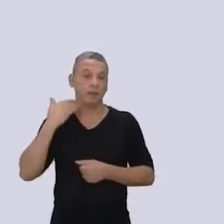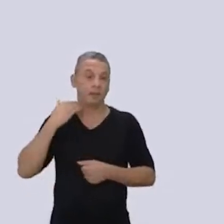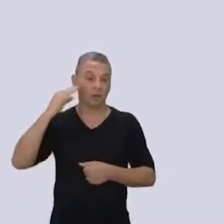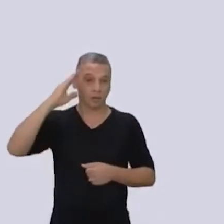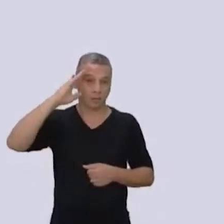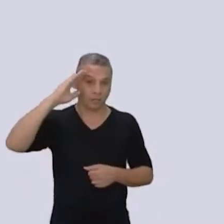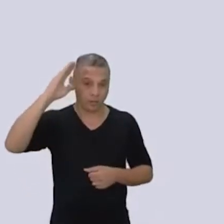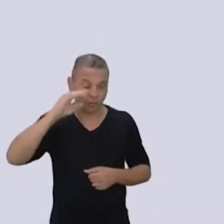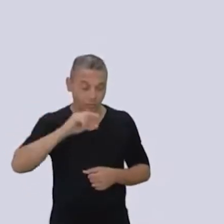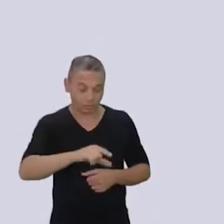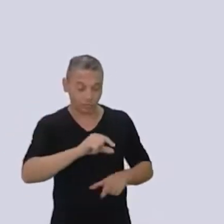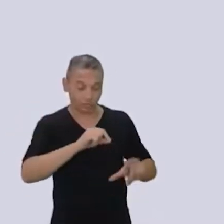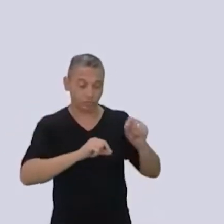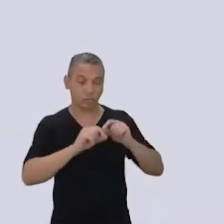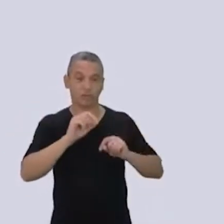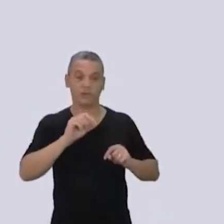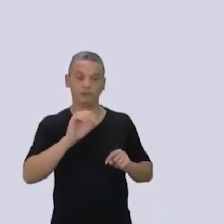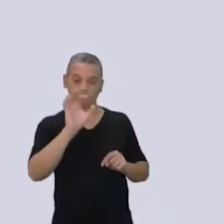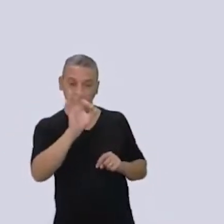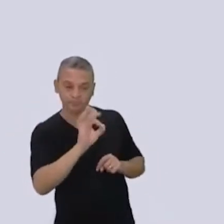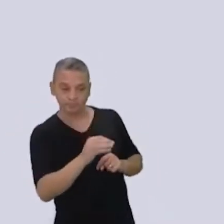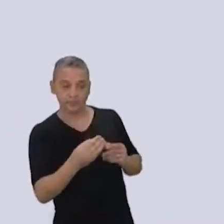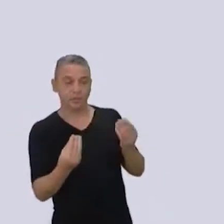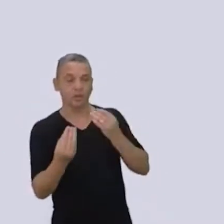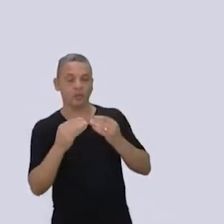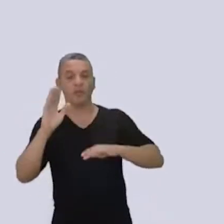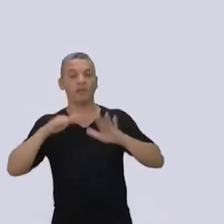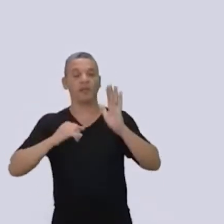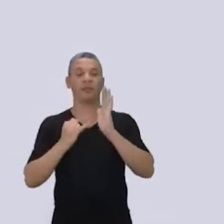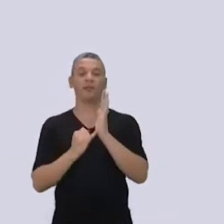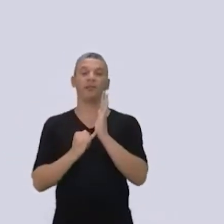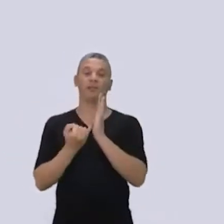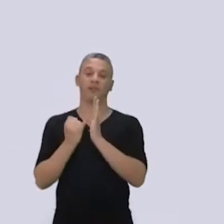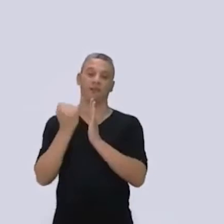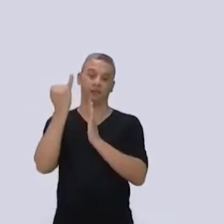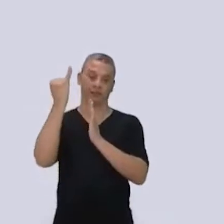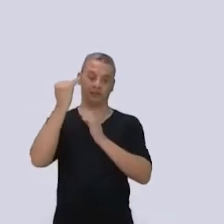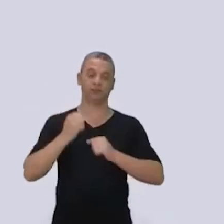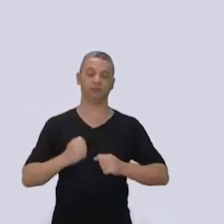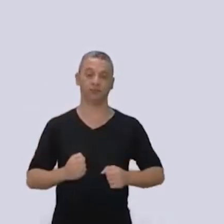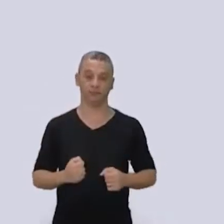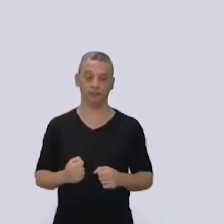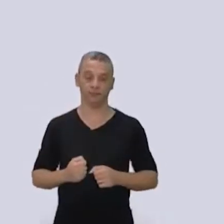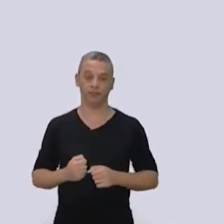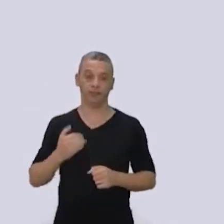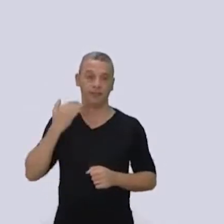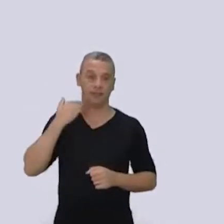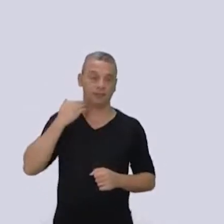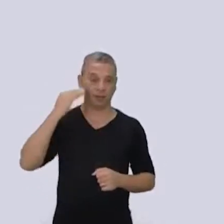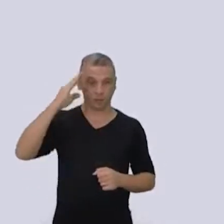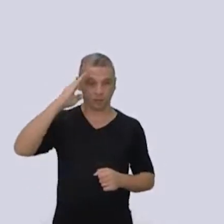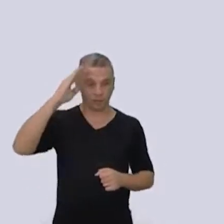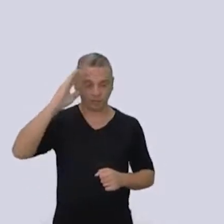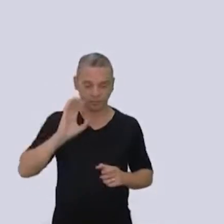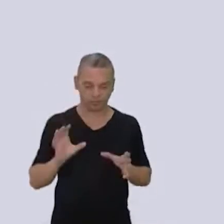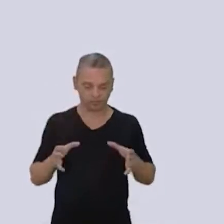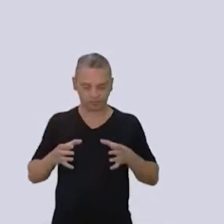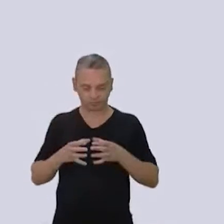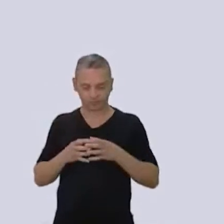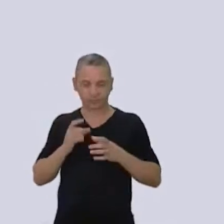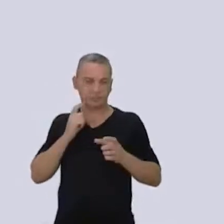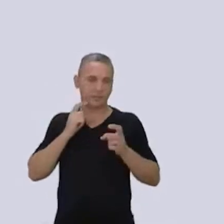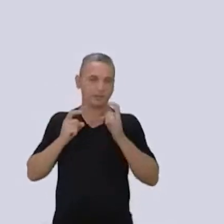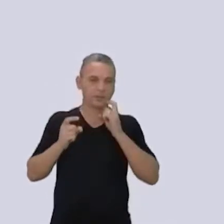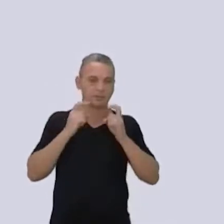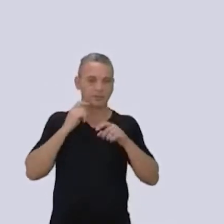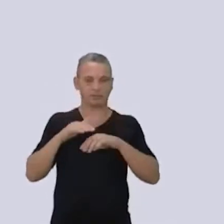a taxa baseada no quê? Na inflação do momento do país, tá certo? Então o Banco Central ele se reúne em determinados